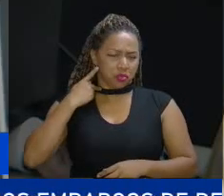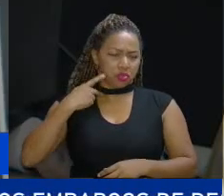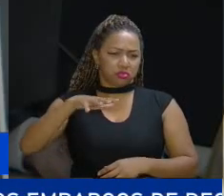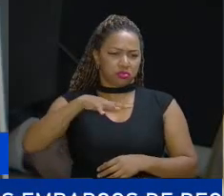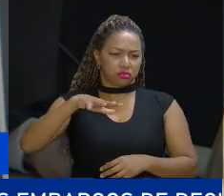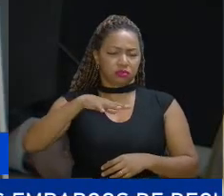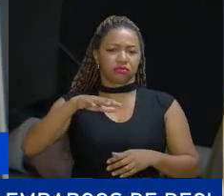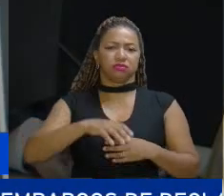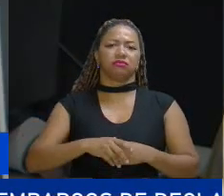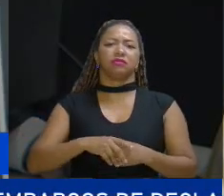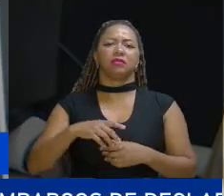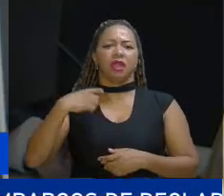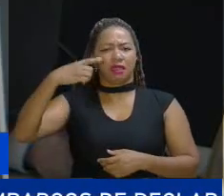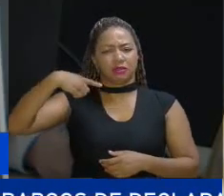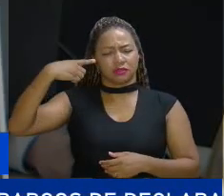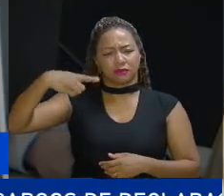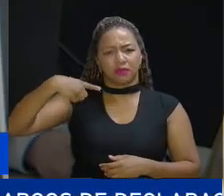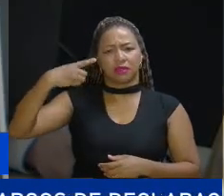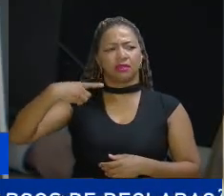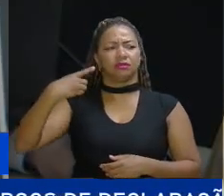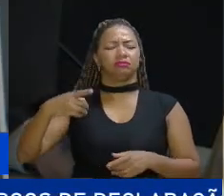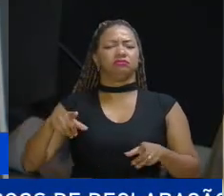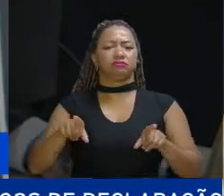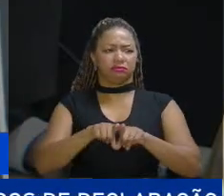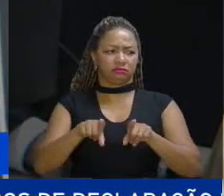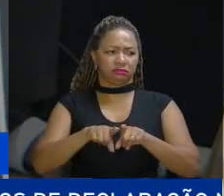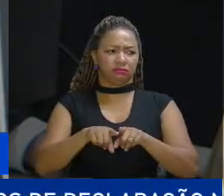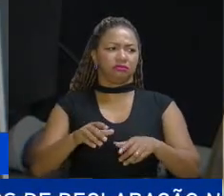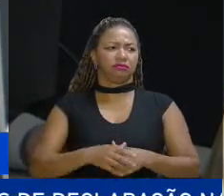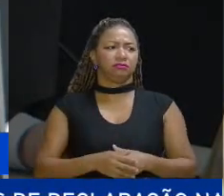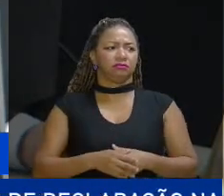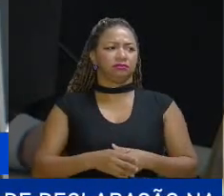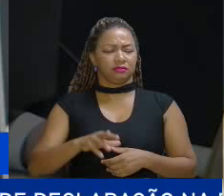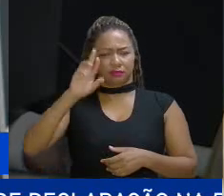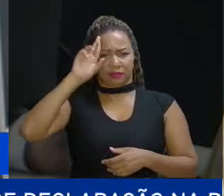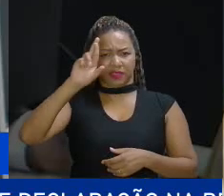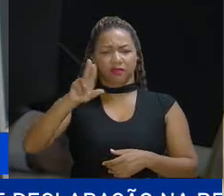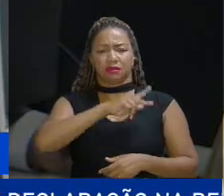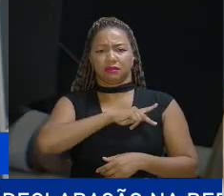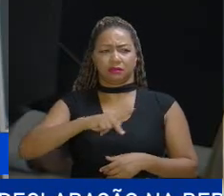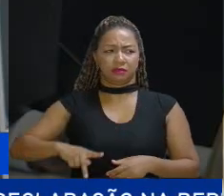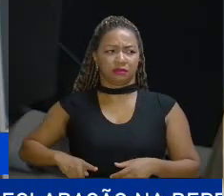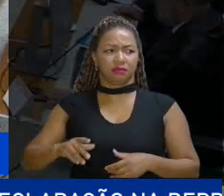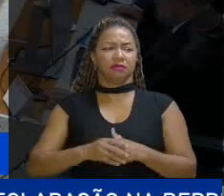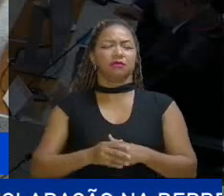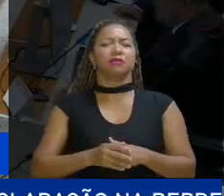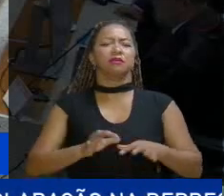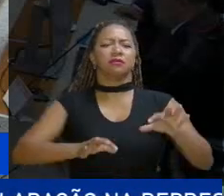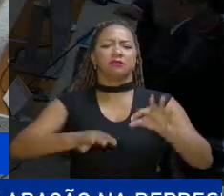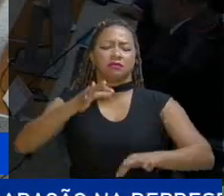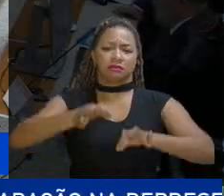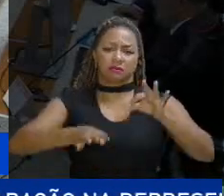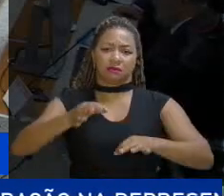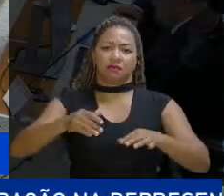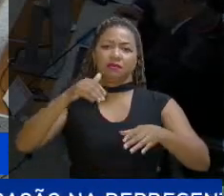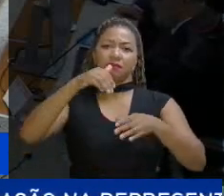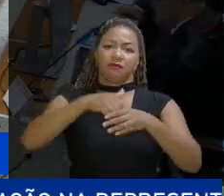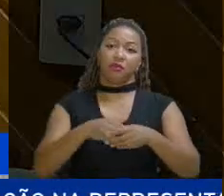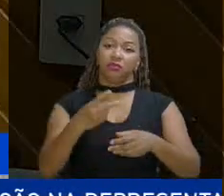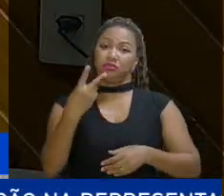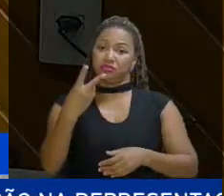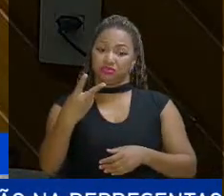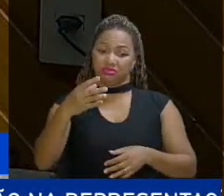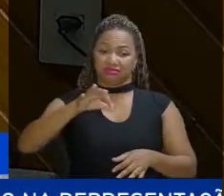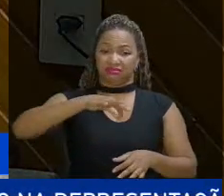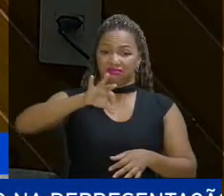advogados presentes. Foco no juiz Givaldo Valente, ele é branco de cabelo Senhor esparso, presidente, grisalho, para otimizar até o justiça julgamento, laterais, o meu voto tem duas